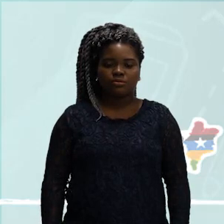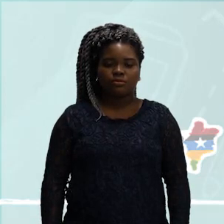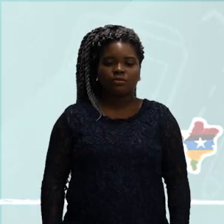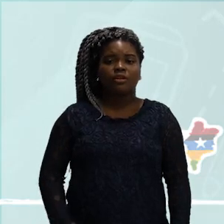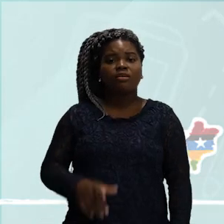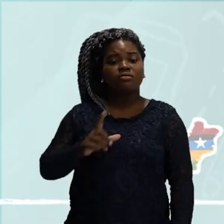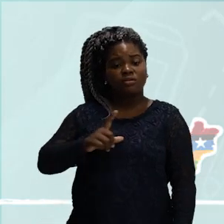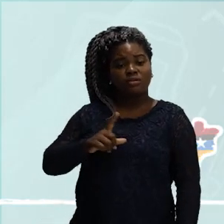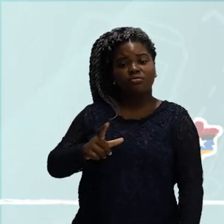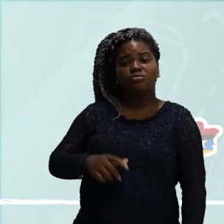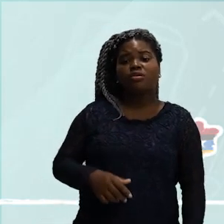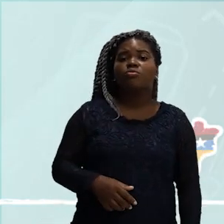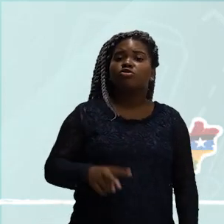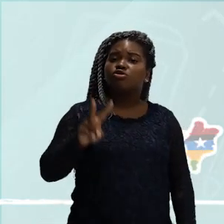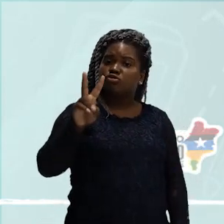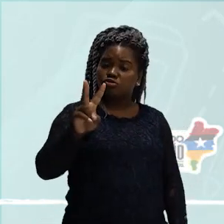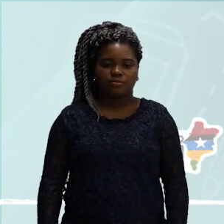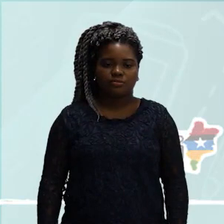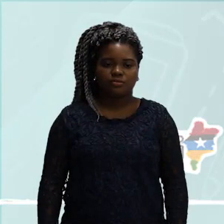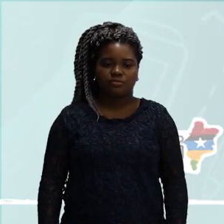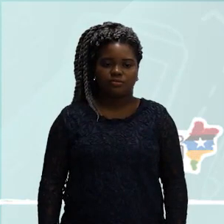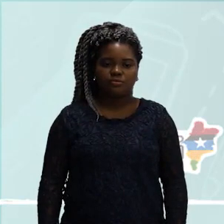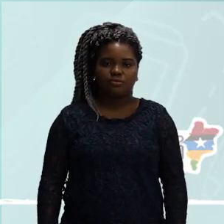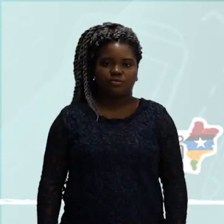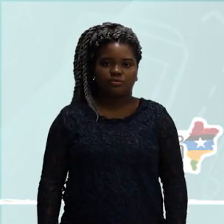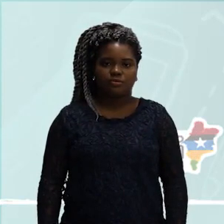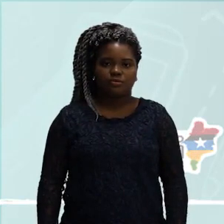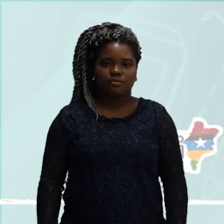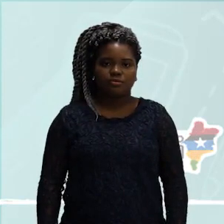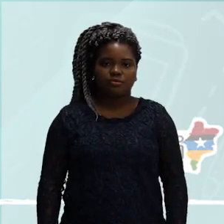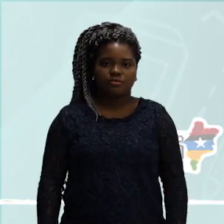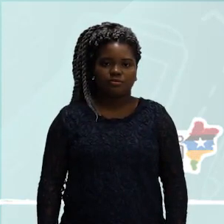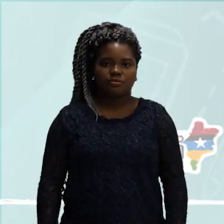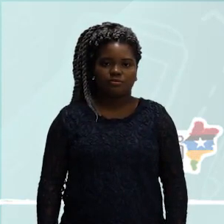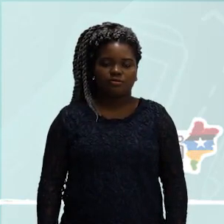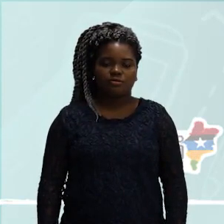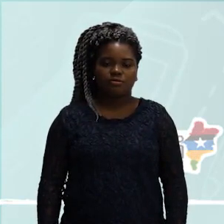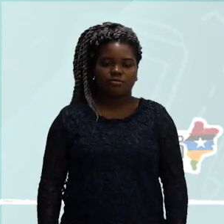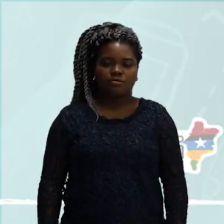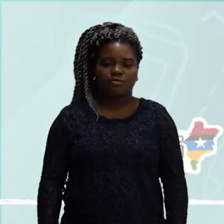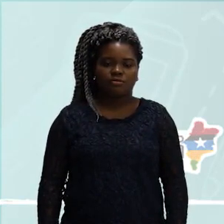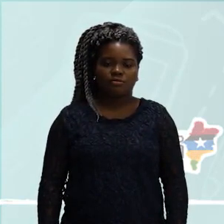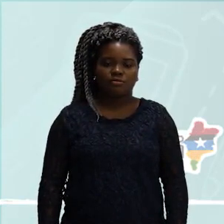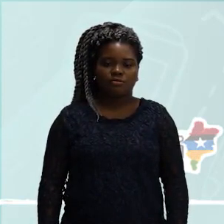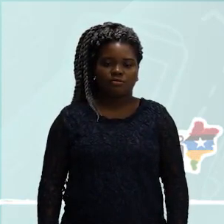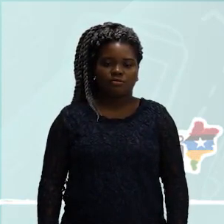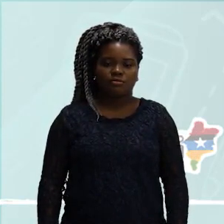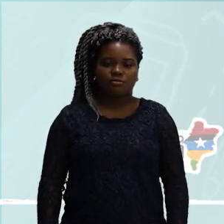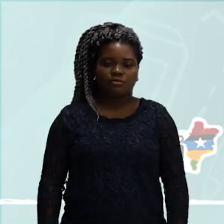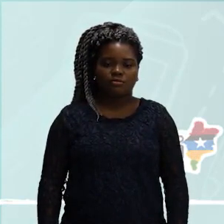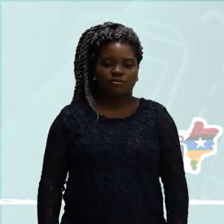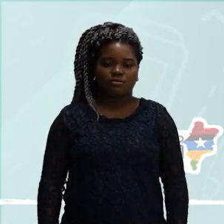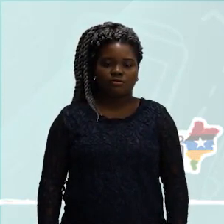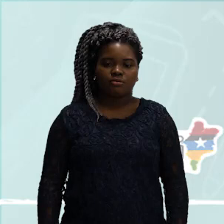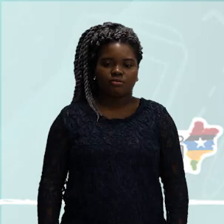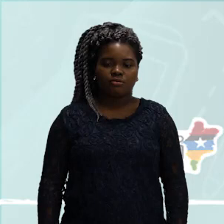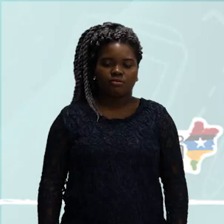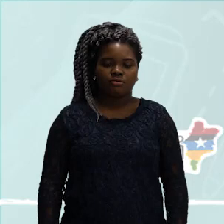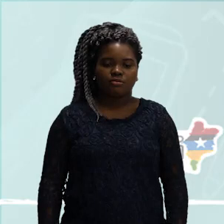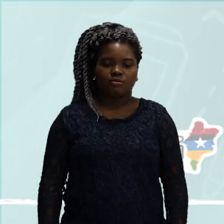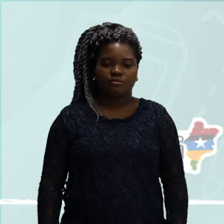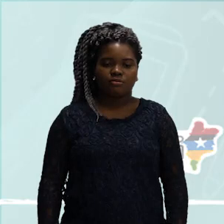usa para representar os dados, para expor os dados, uma tabela. Só que fica mais prático, mais ilustrativo e até